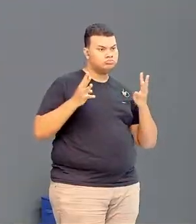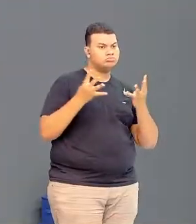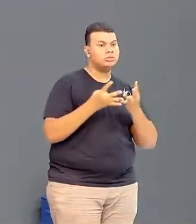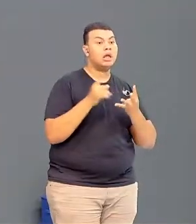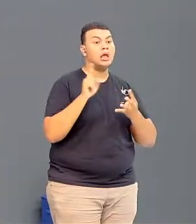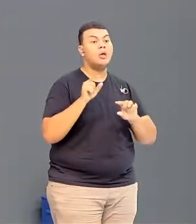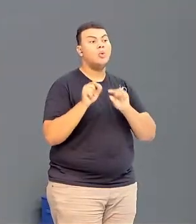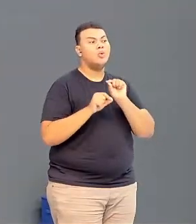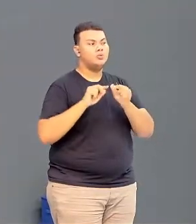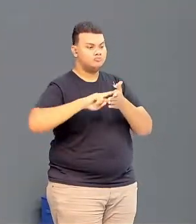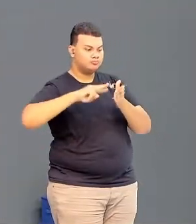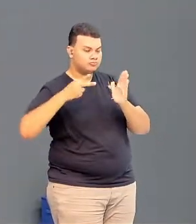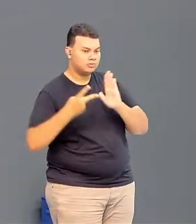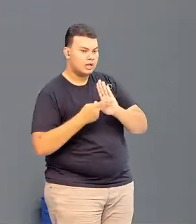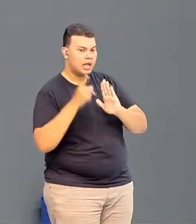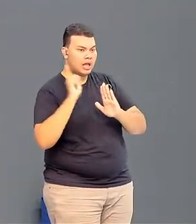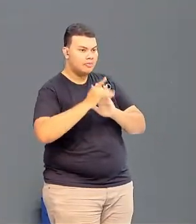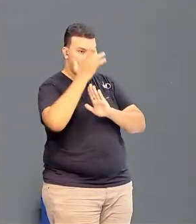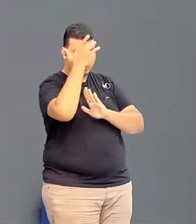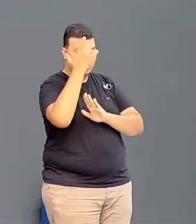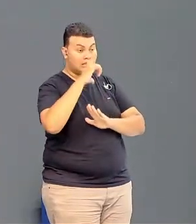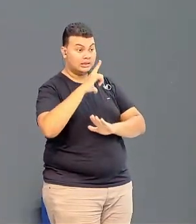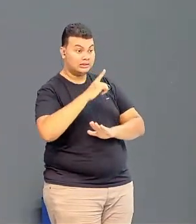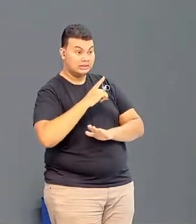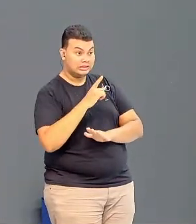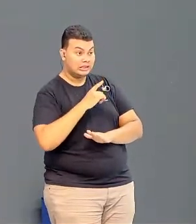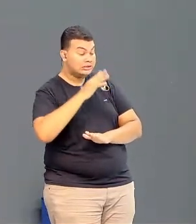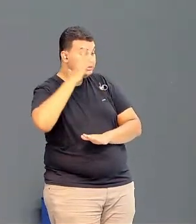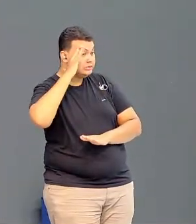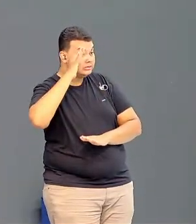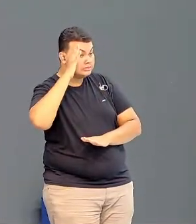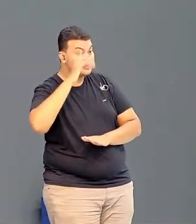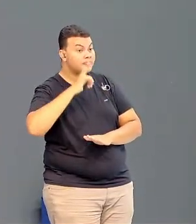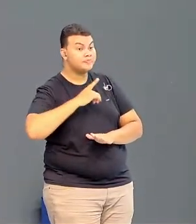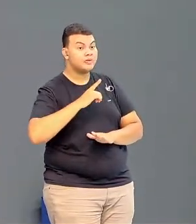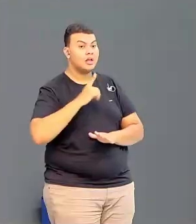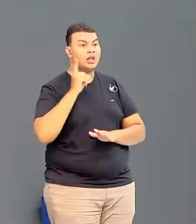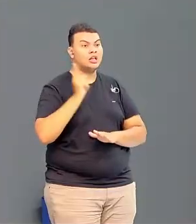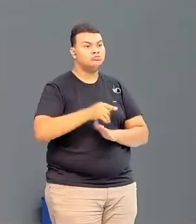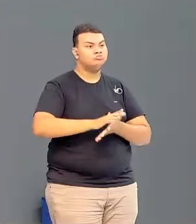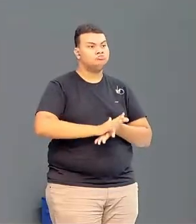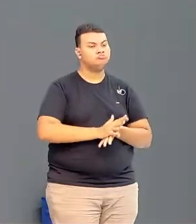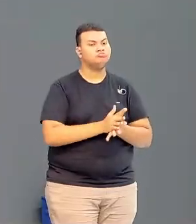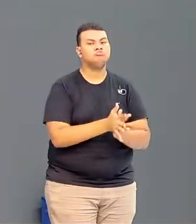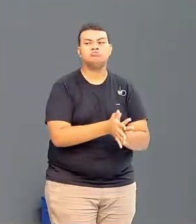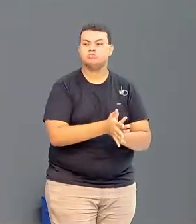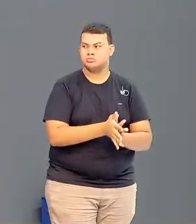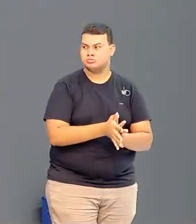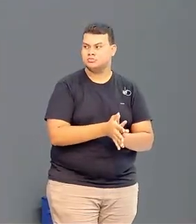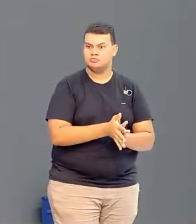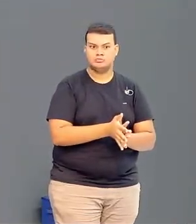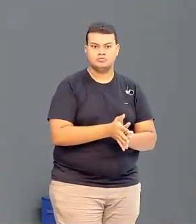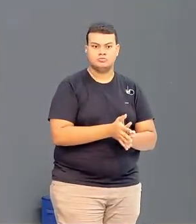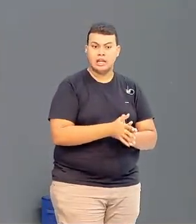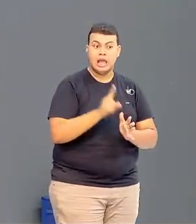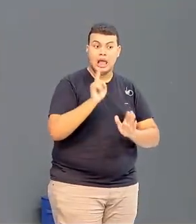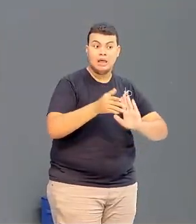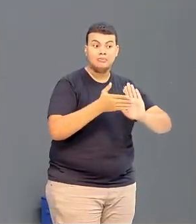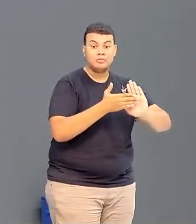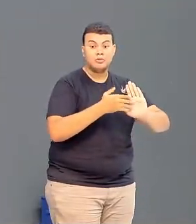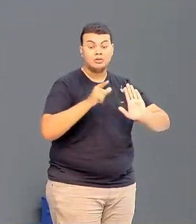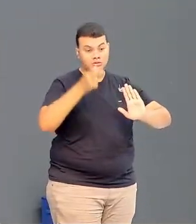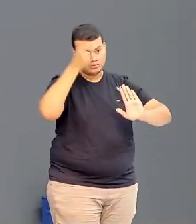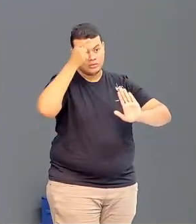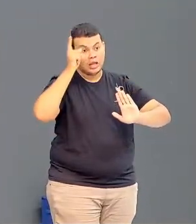uma ação de alguém que tem a ideia sempre de destruir. Esse é o propósito dele para